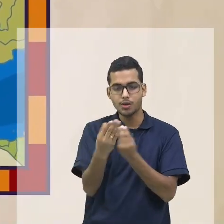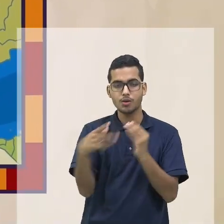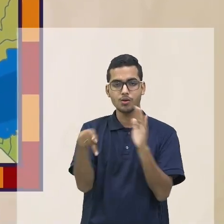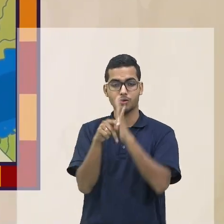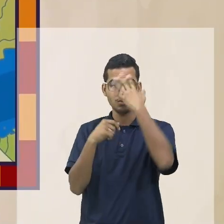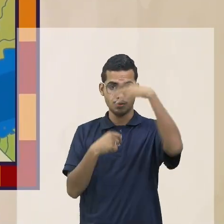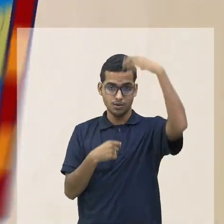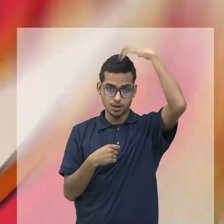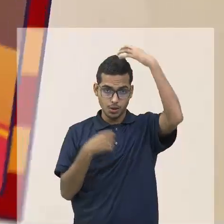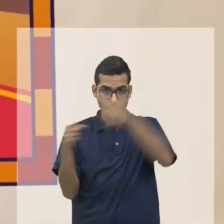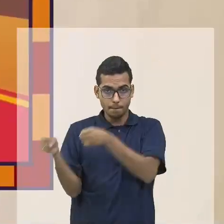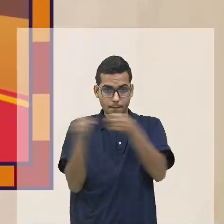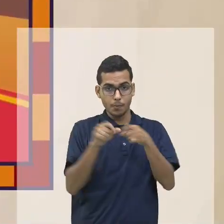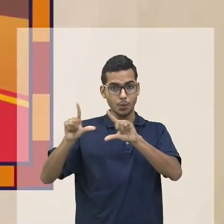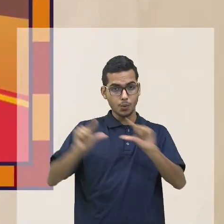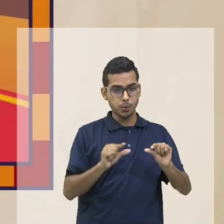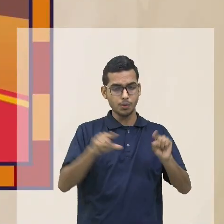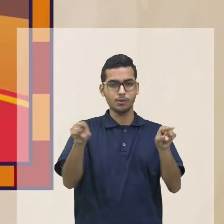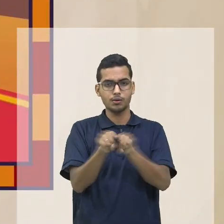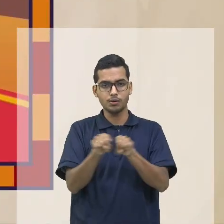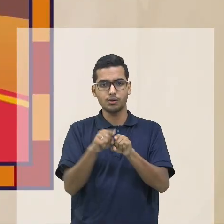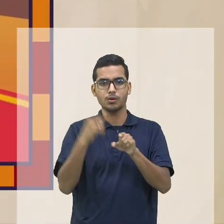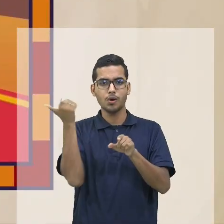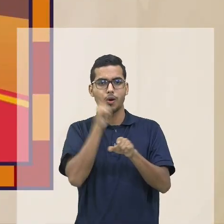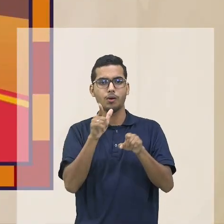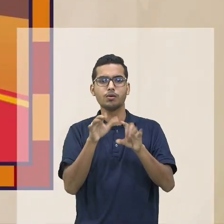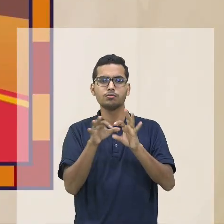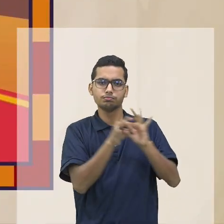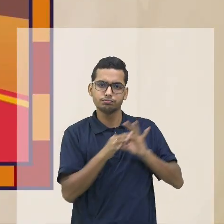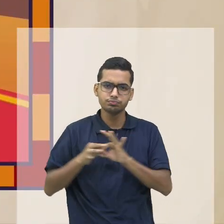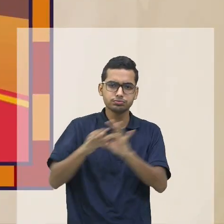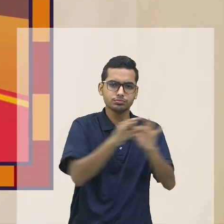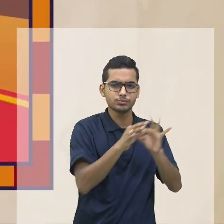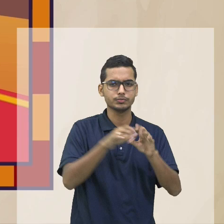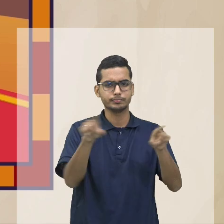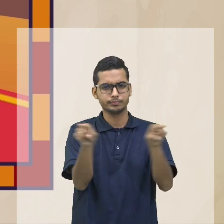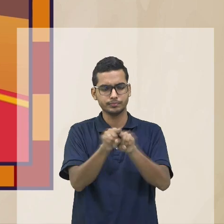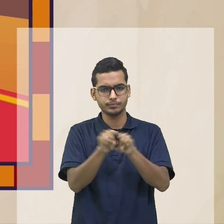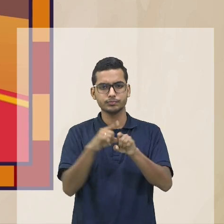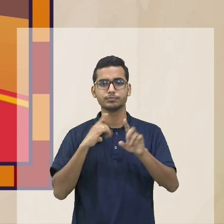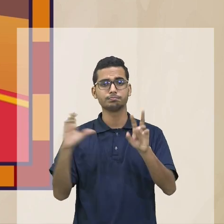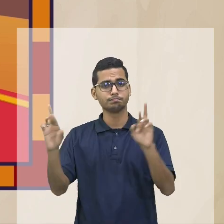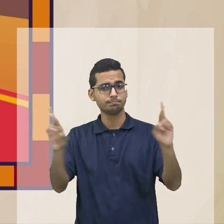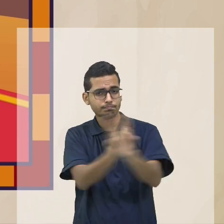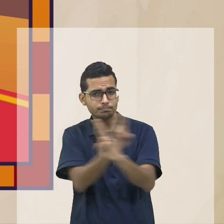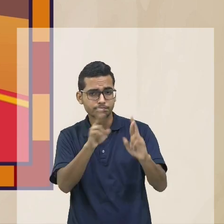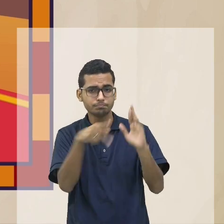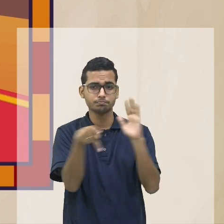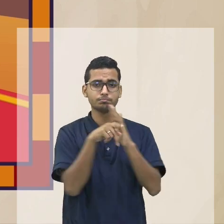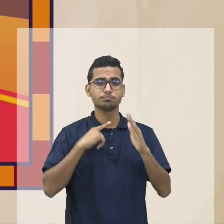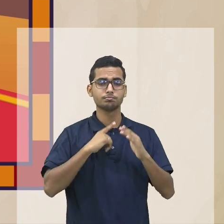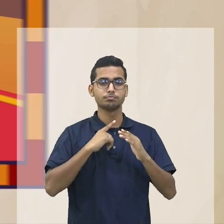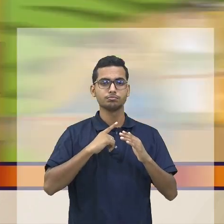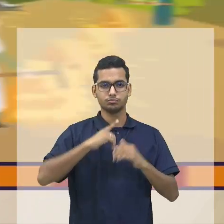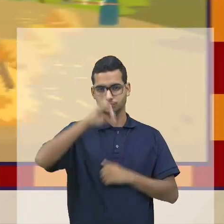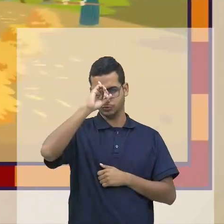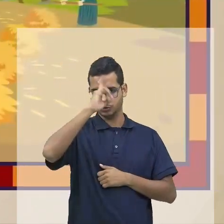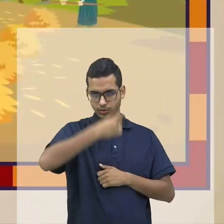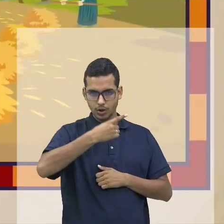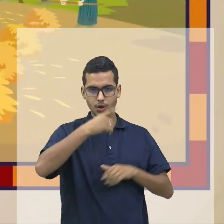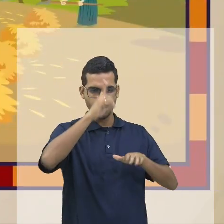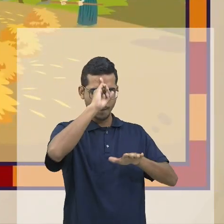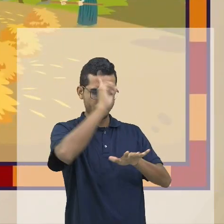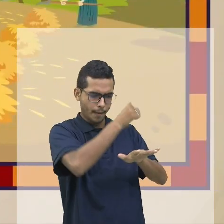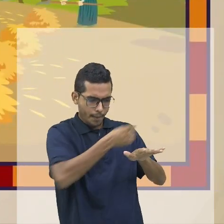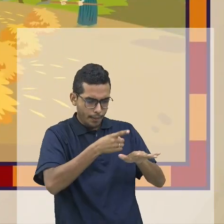diminui e os nobres locais se fortalecem. Assim, por meio das relações de suzerania e vassalagem, o